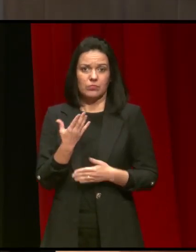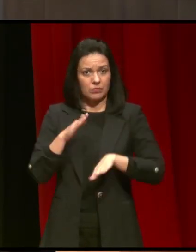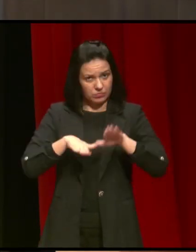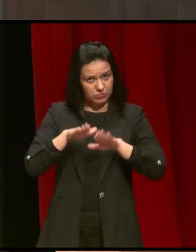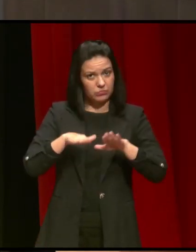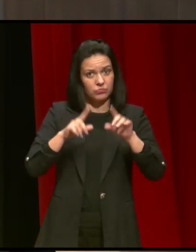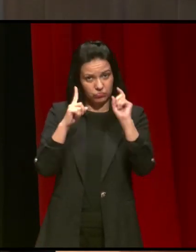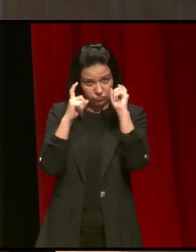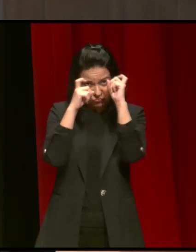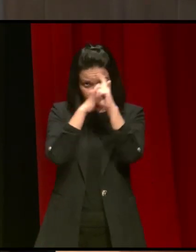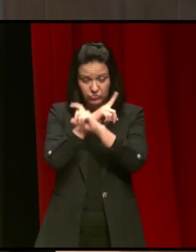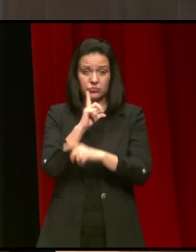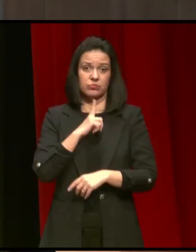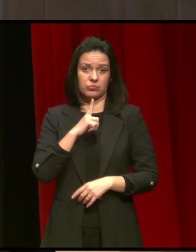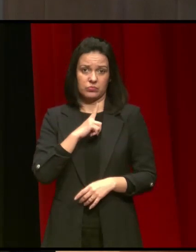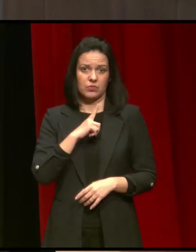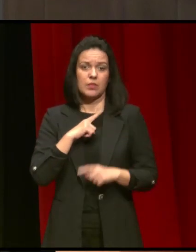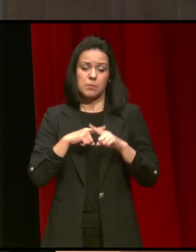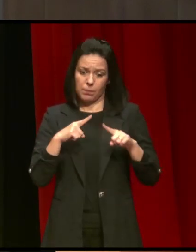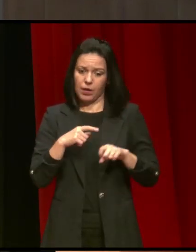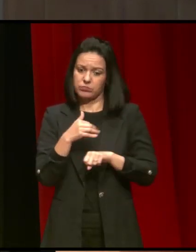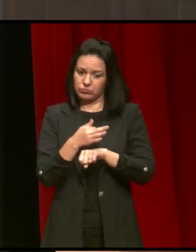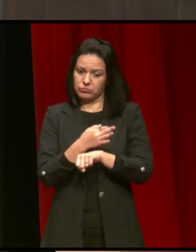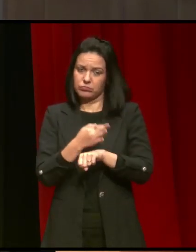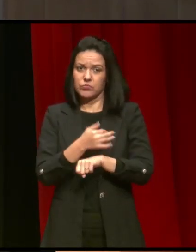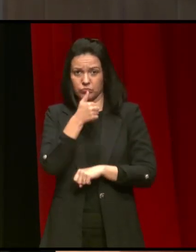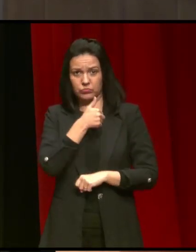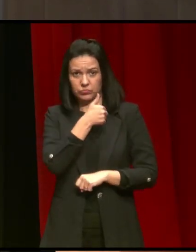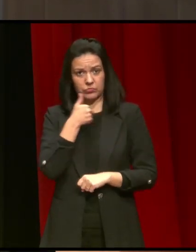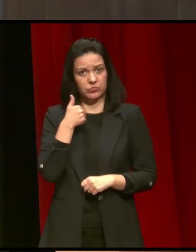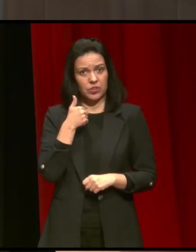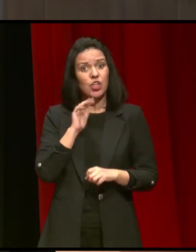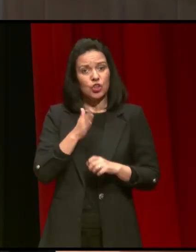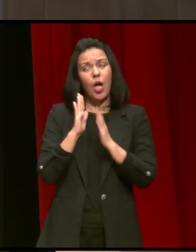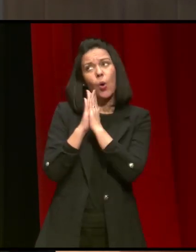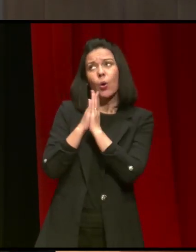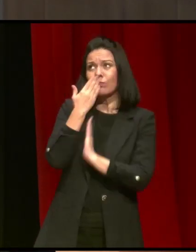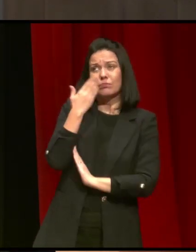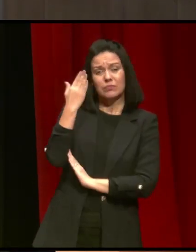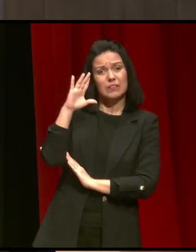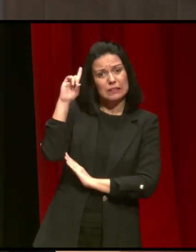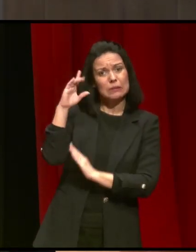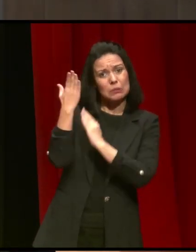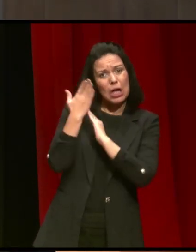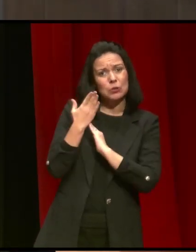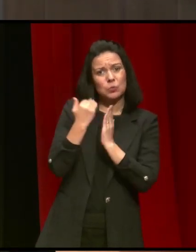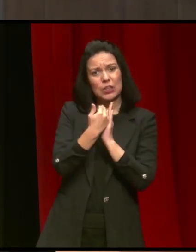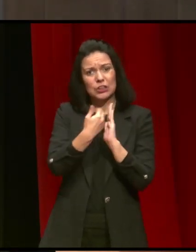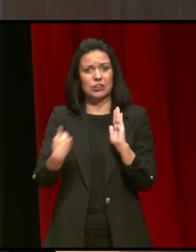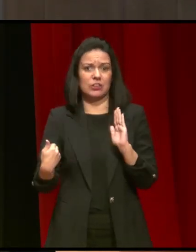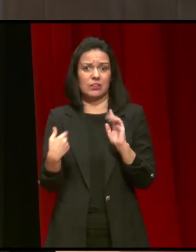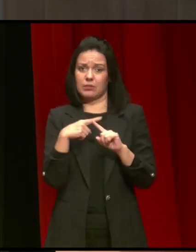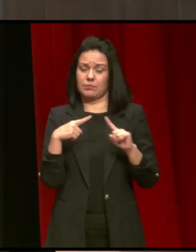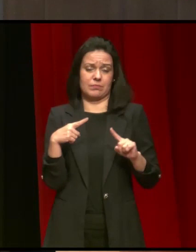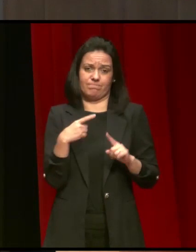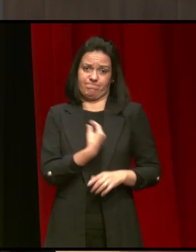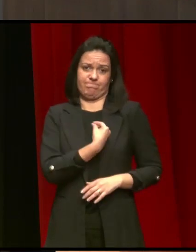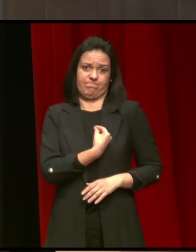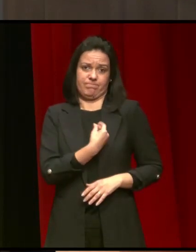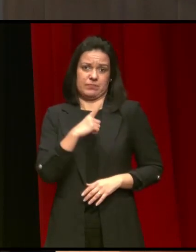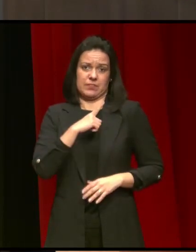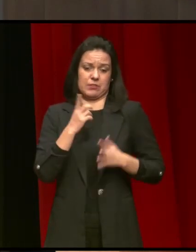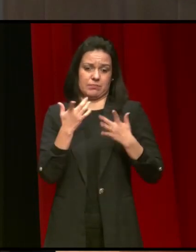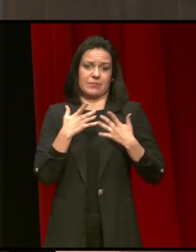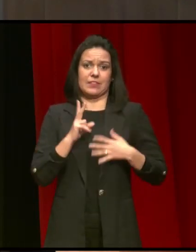dificuldades. Imagino que tinha momentos que ele sentava no canto e falava assim, bah, Deus, tu podia tirar do espinho de mim, né? Mas não tirou. Ah, não vou mais